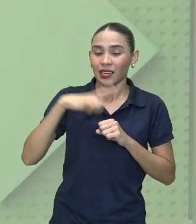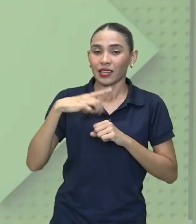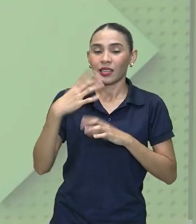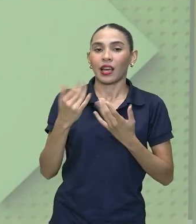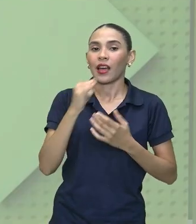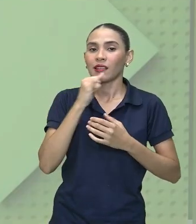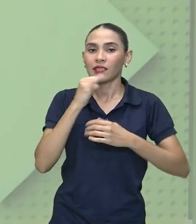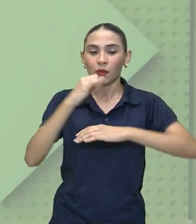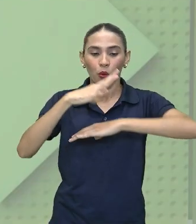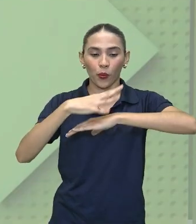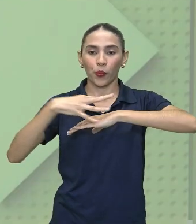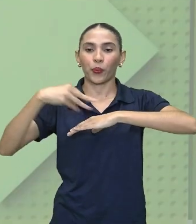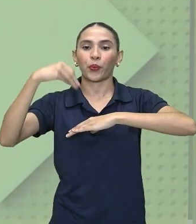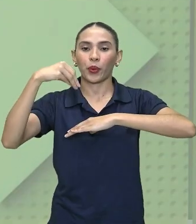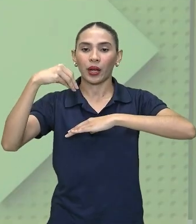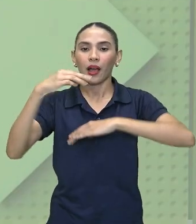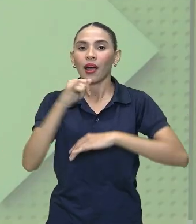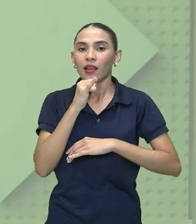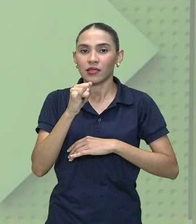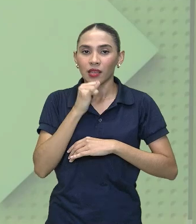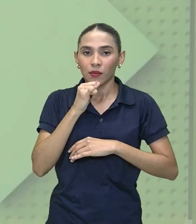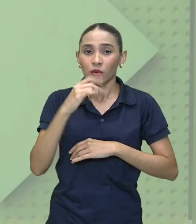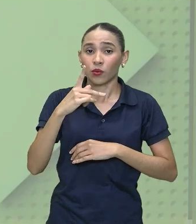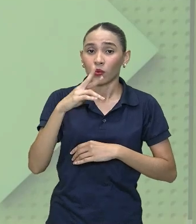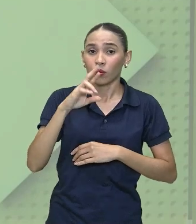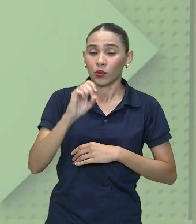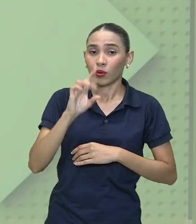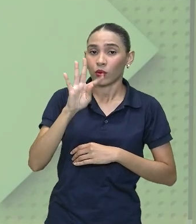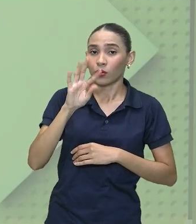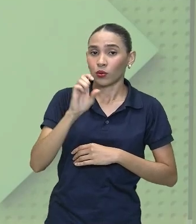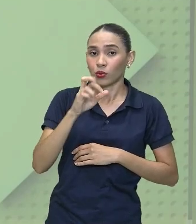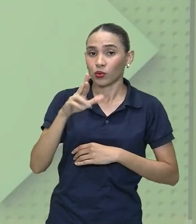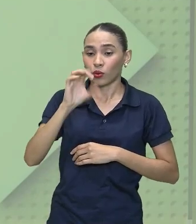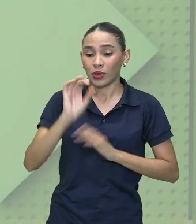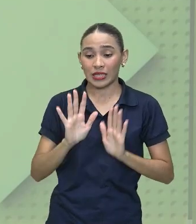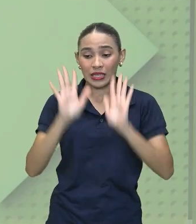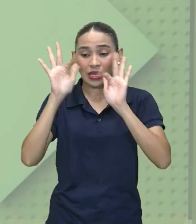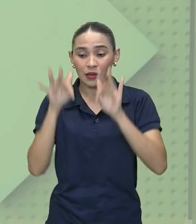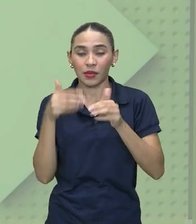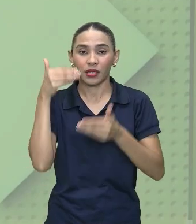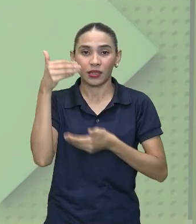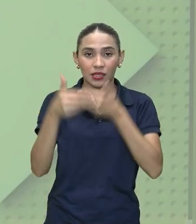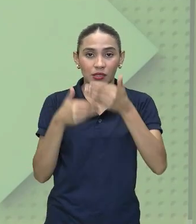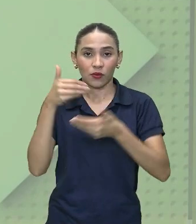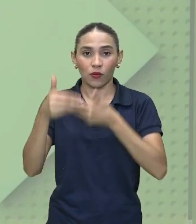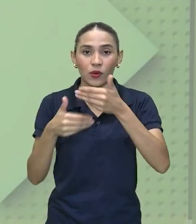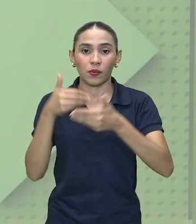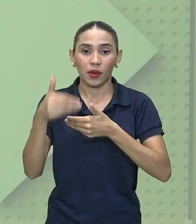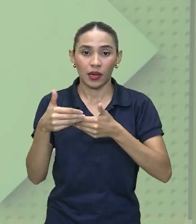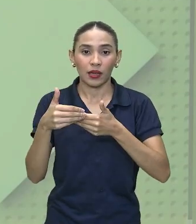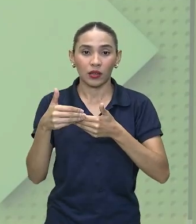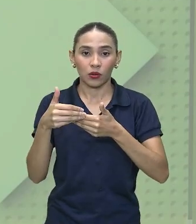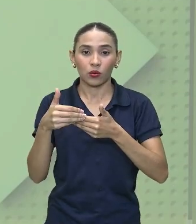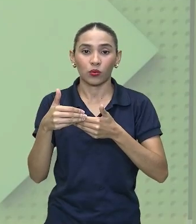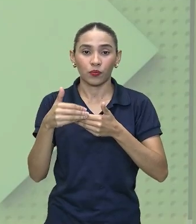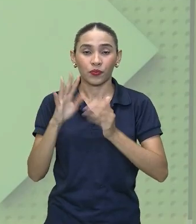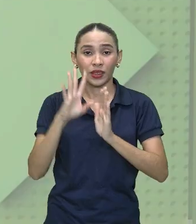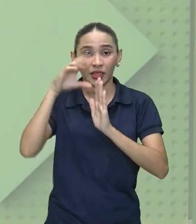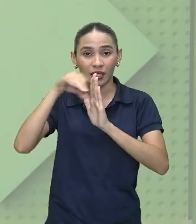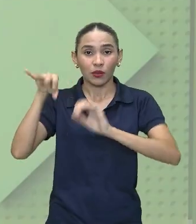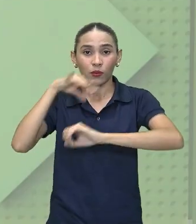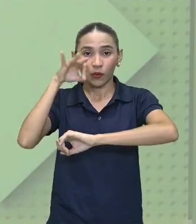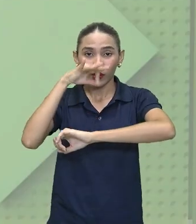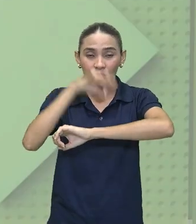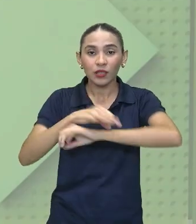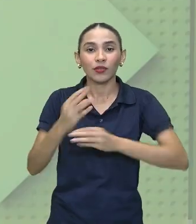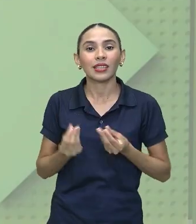o protozoário nesse estágio e termina o seu desenvolvimento dentro do mosquito para